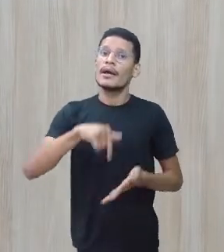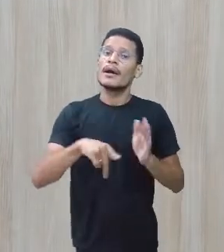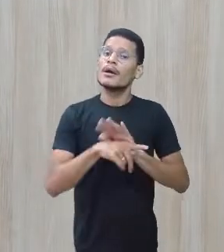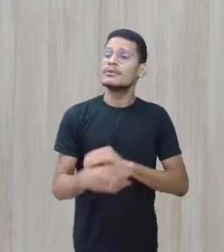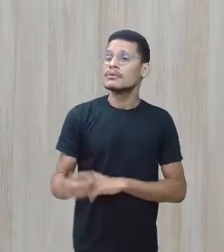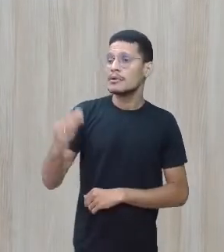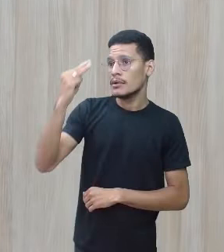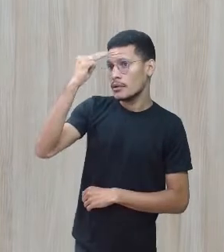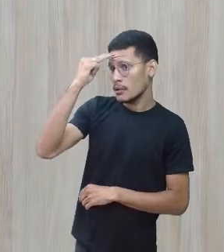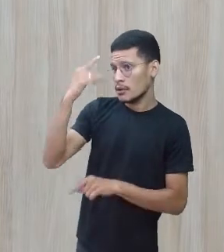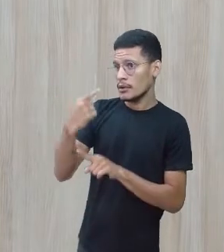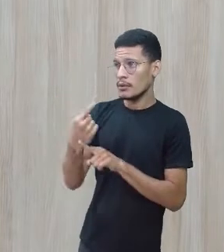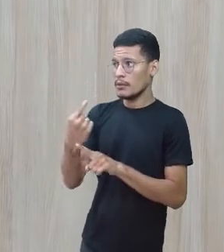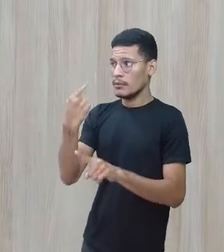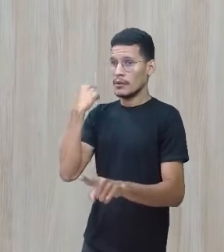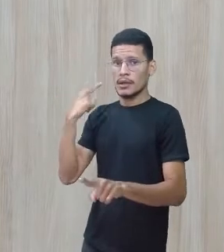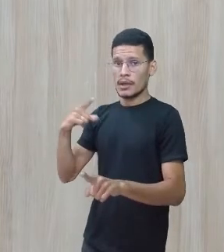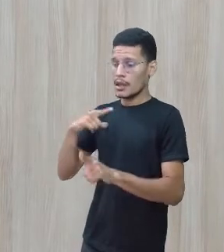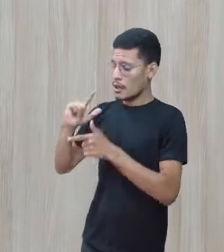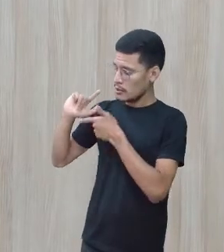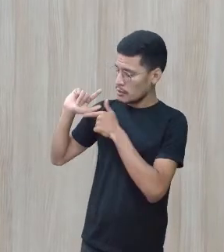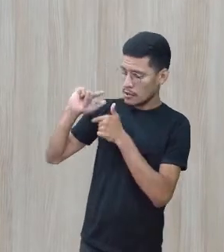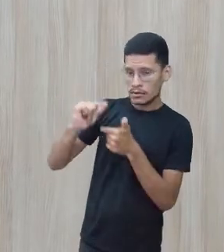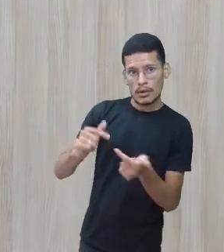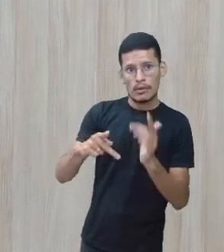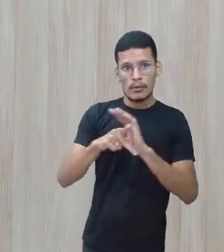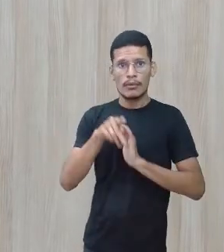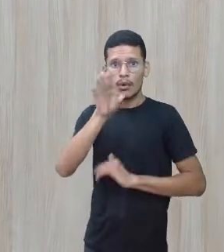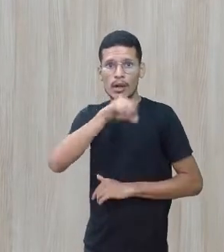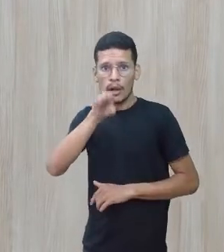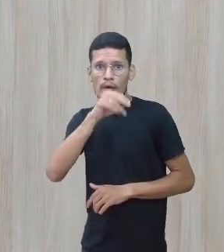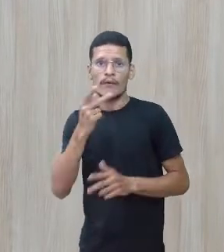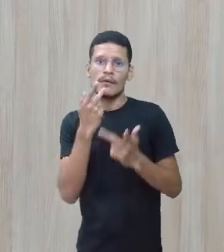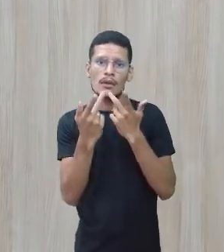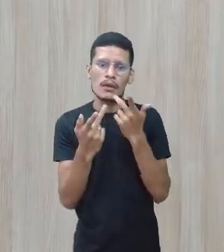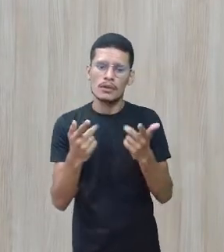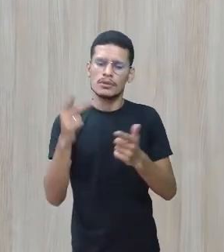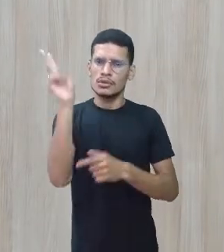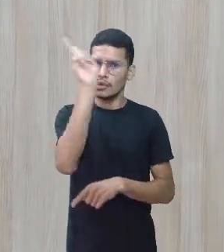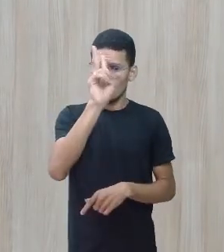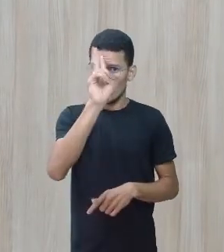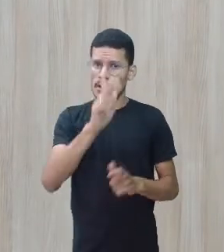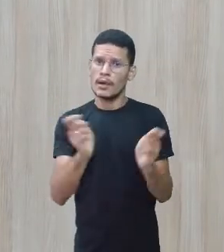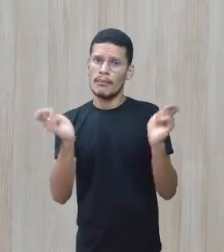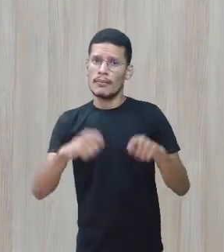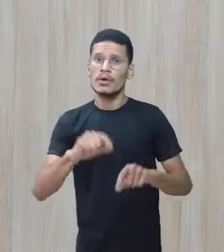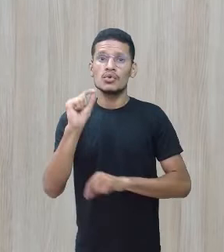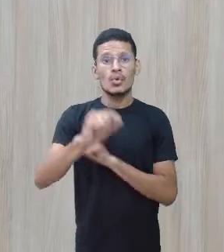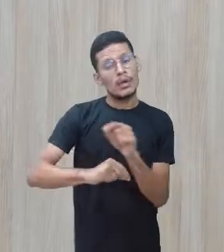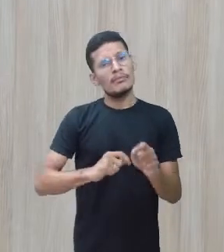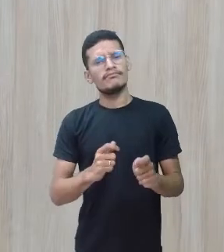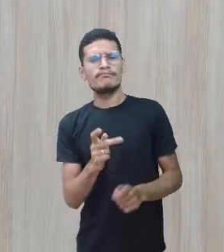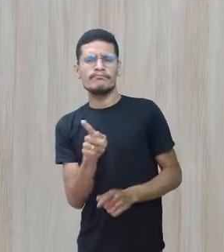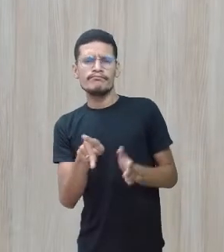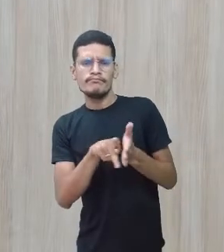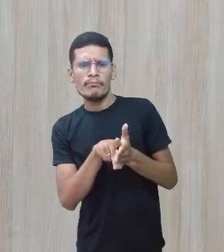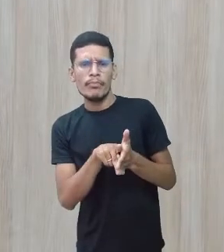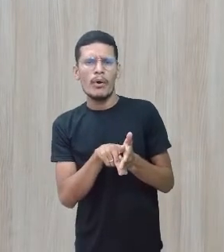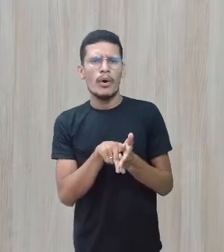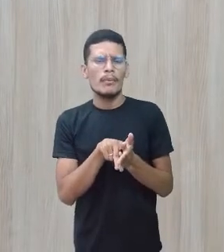quê? Uma tradição oral de contação de histórias que vai estimular e preservar essa